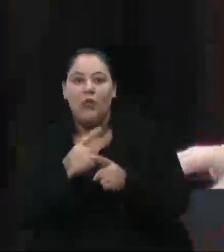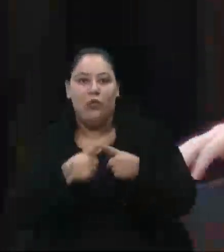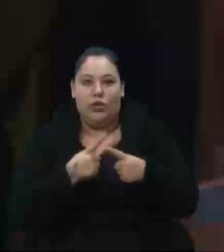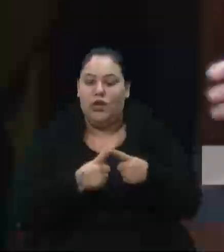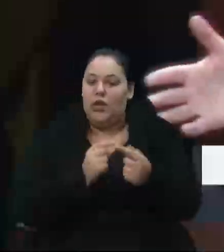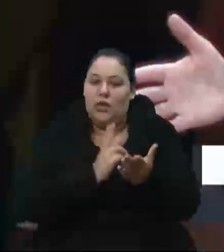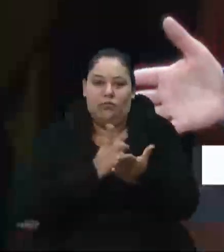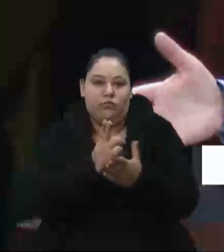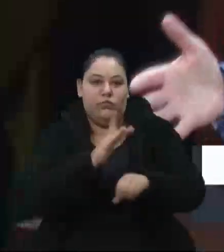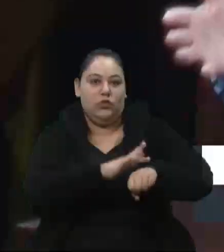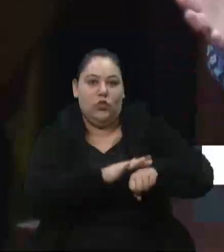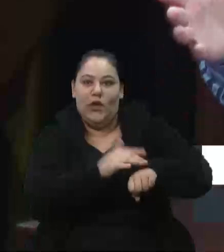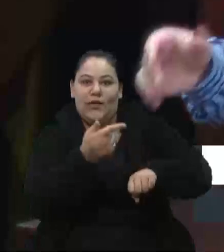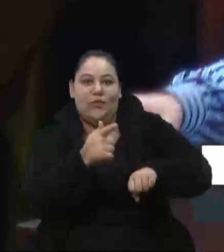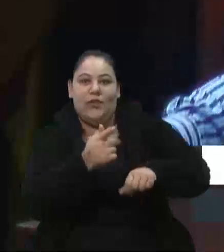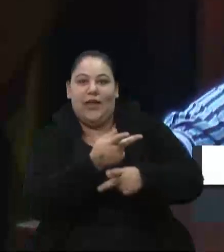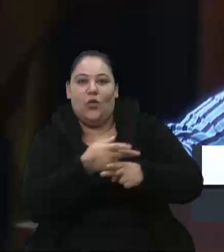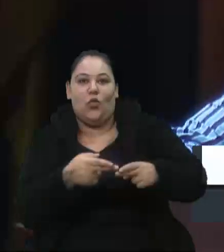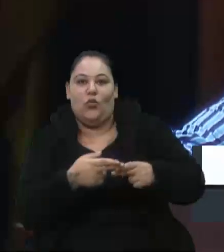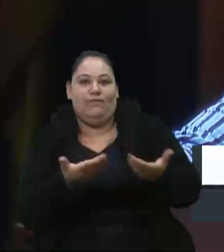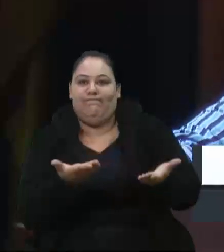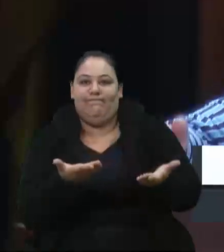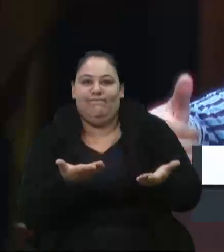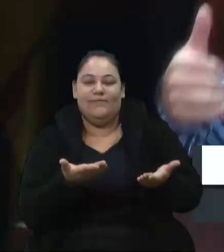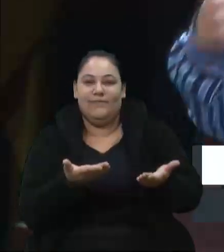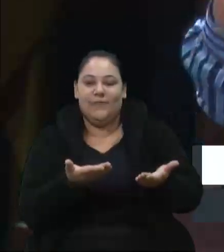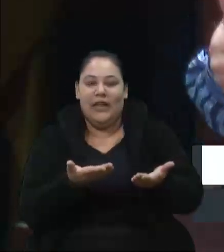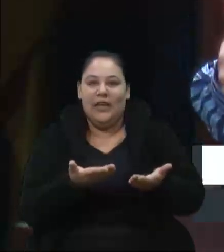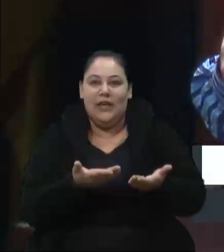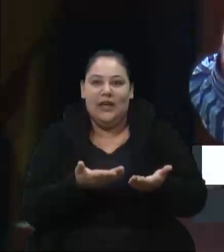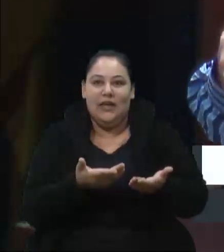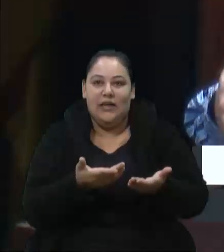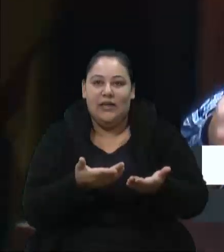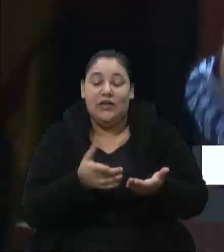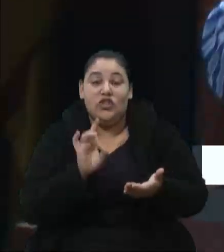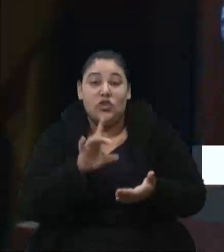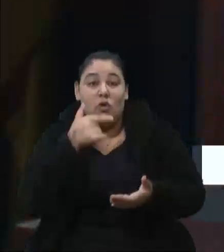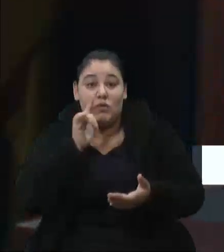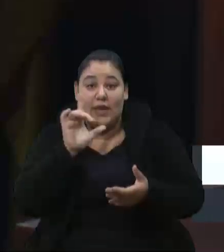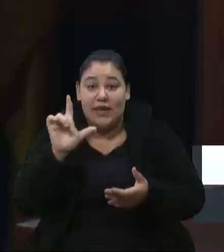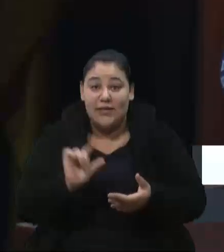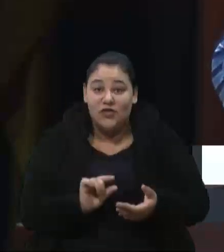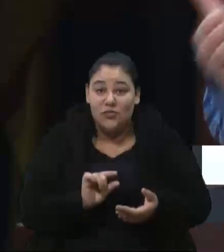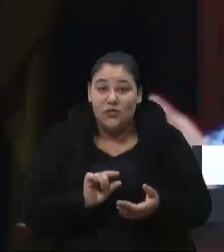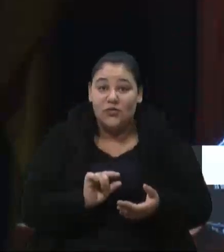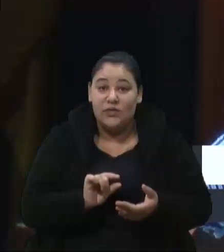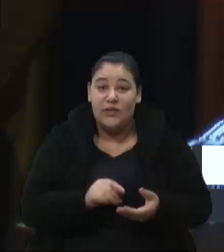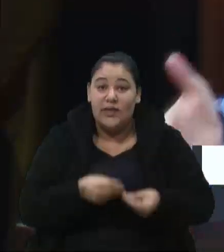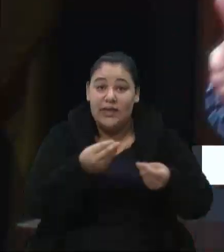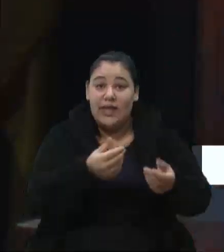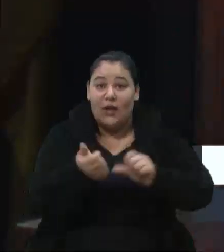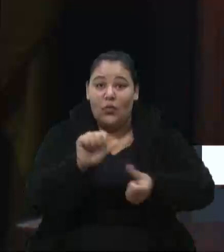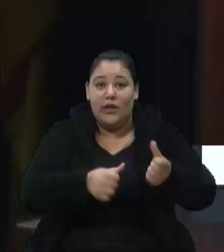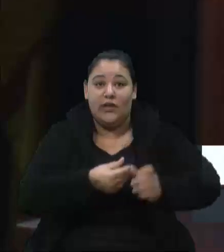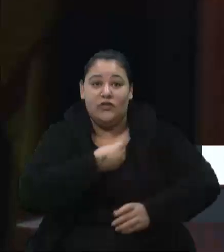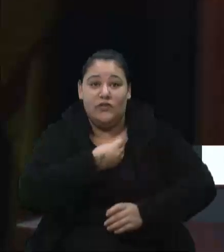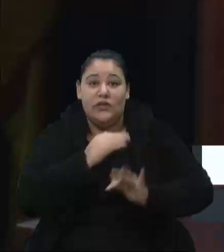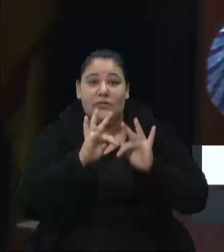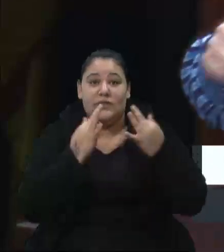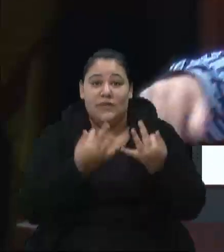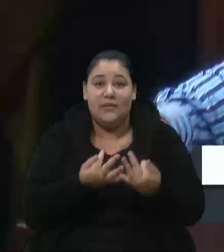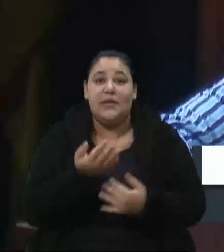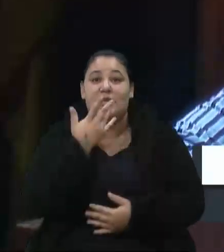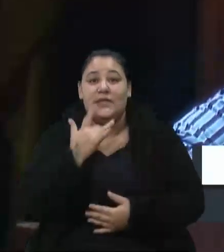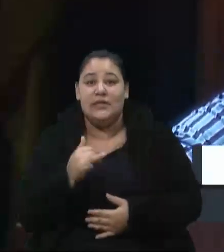permanecer, essa doença não tem cura. Então, a gente só vai conseguir amenizar e dar um pouco de qualidade de vida para as crianças e para as famílias se